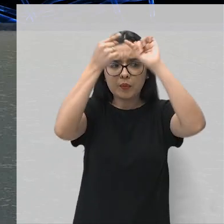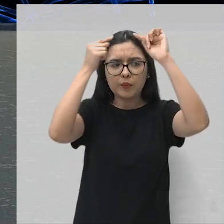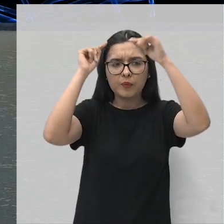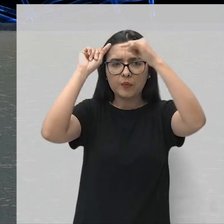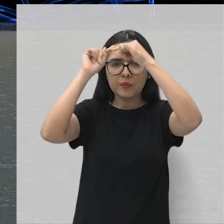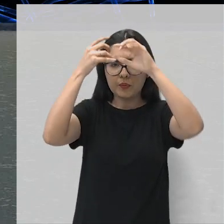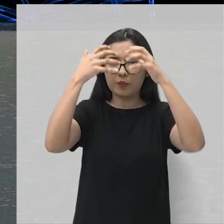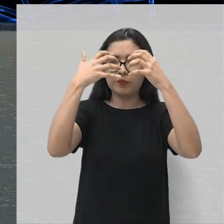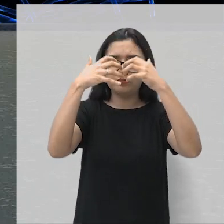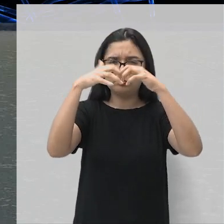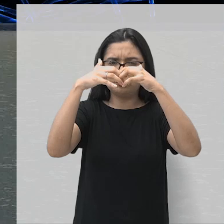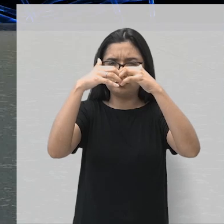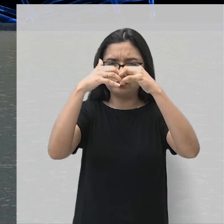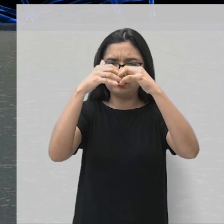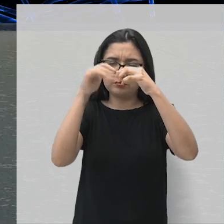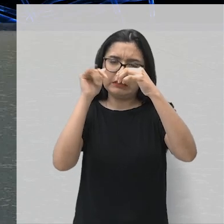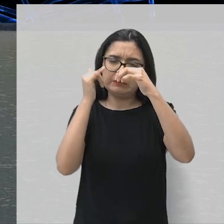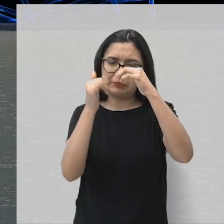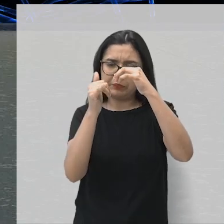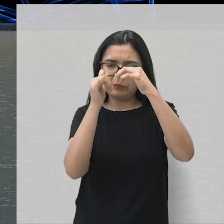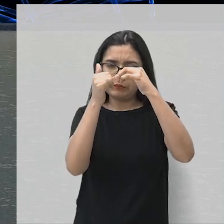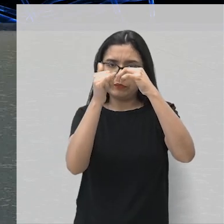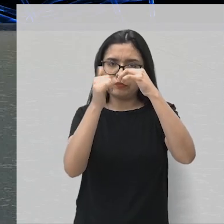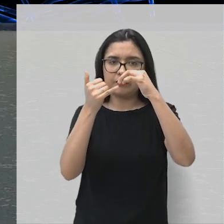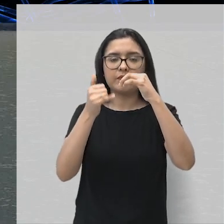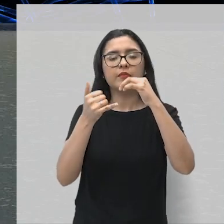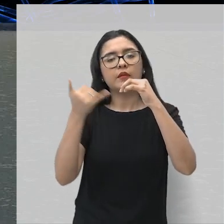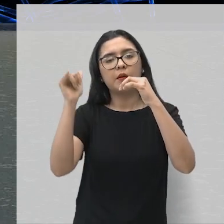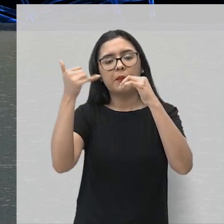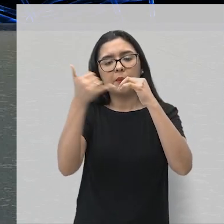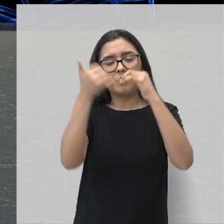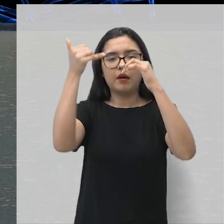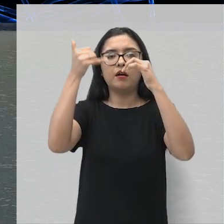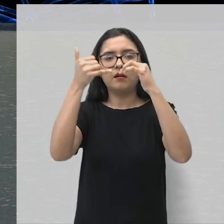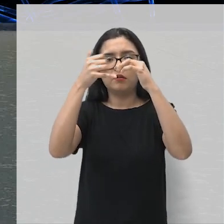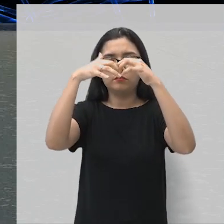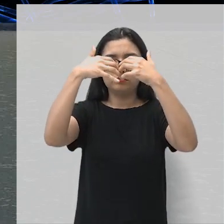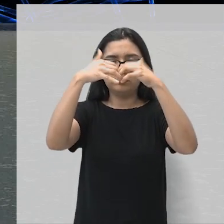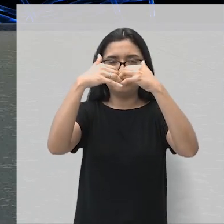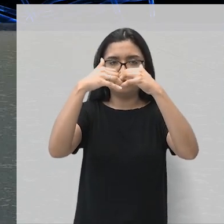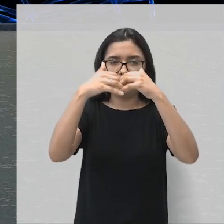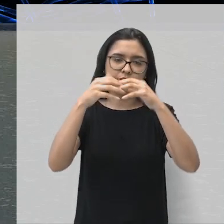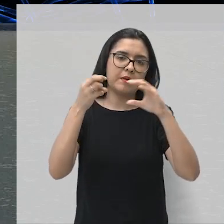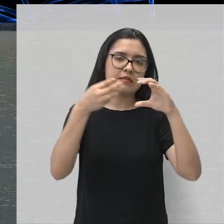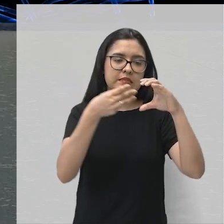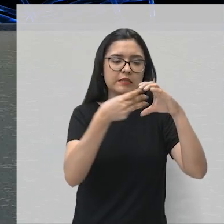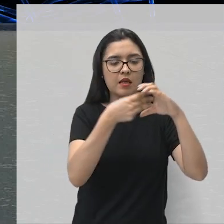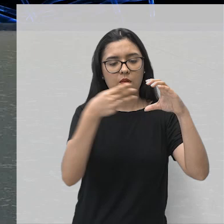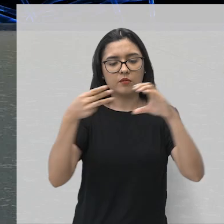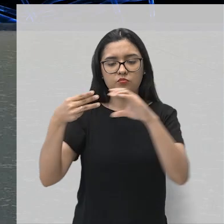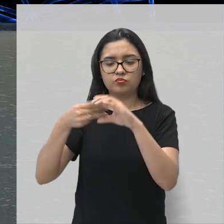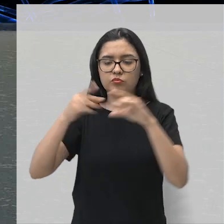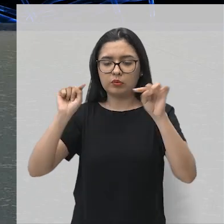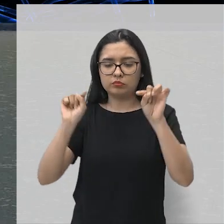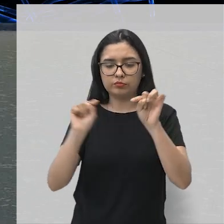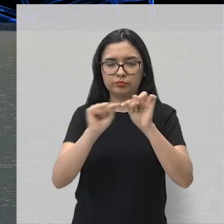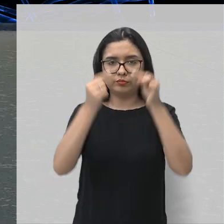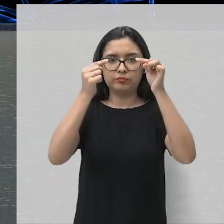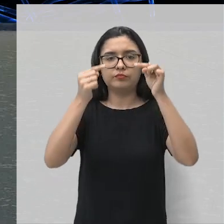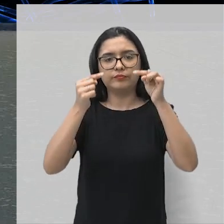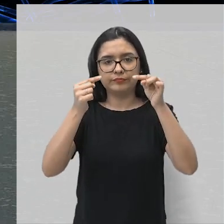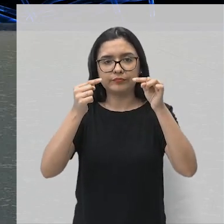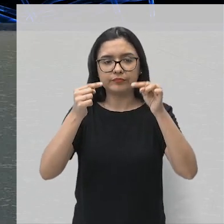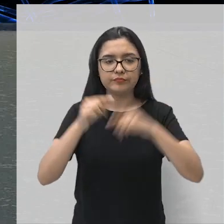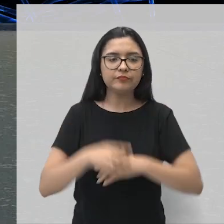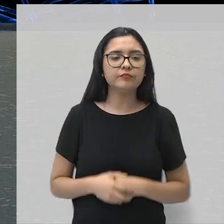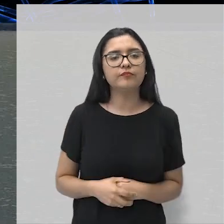uma descarga elétrica para fazer uma sinalização de mensagem entre uma célula e outra. É assim que ocorre a